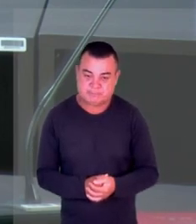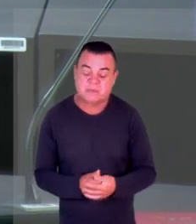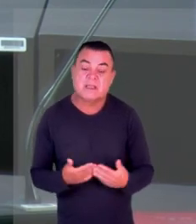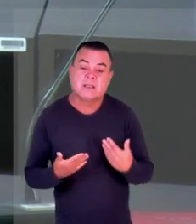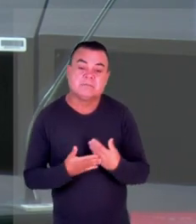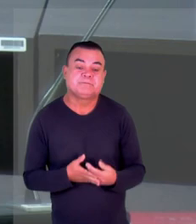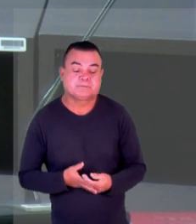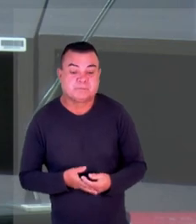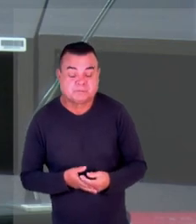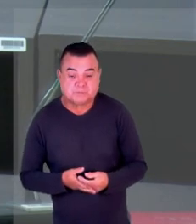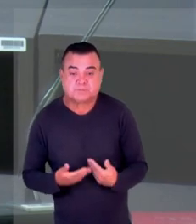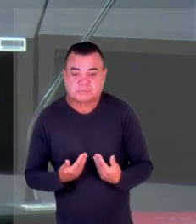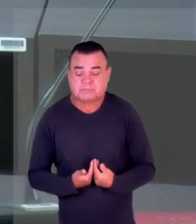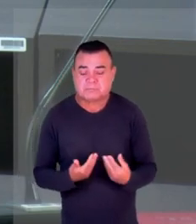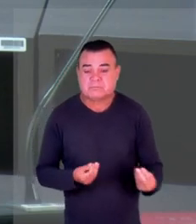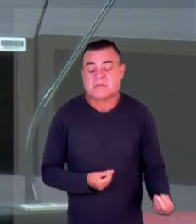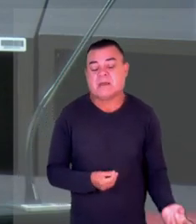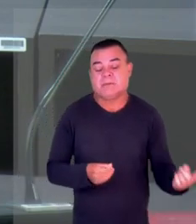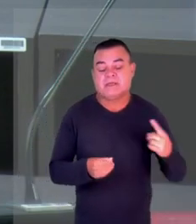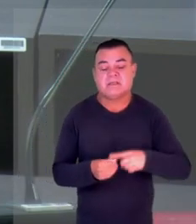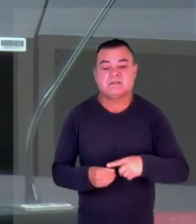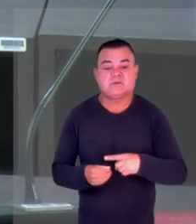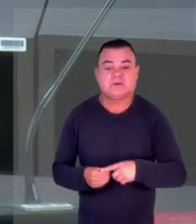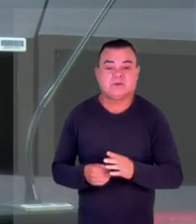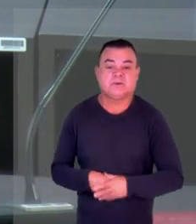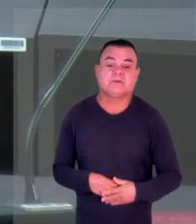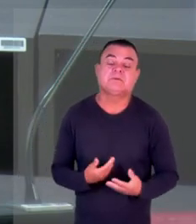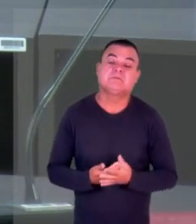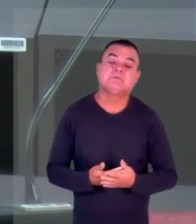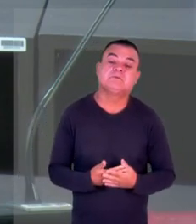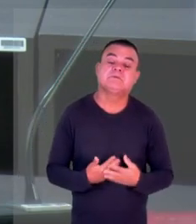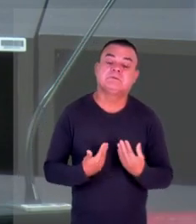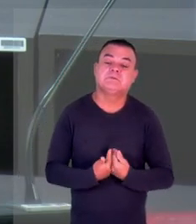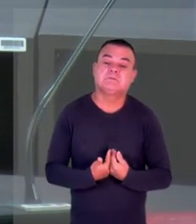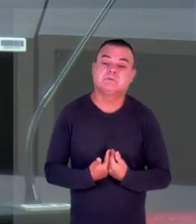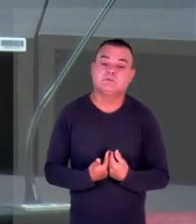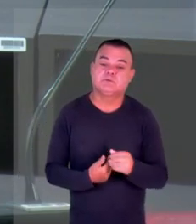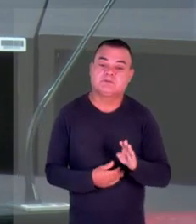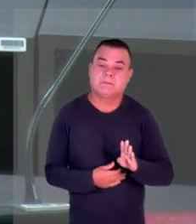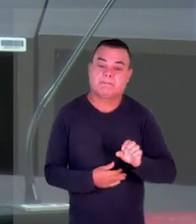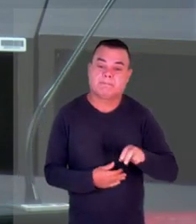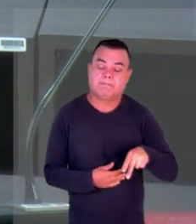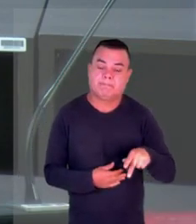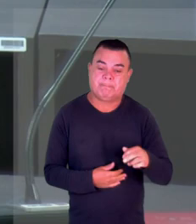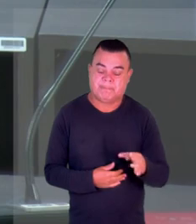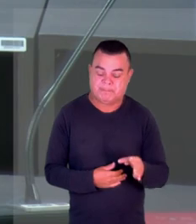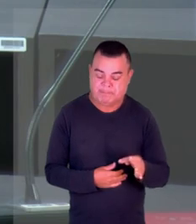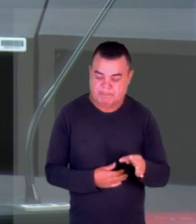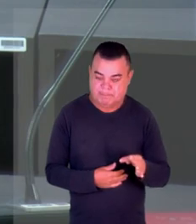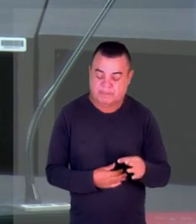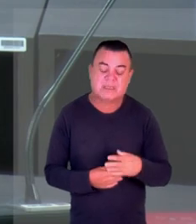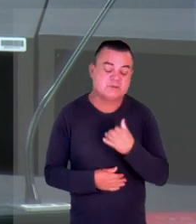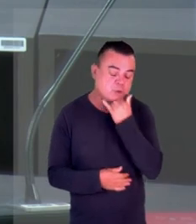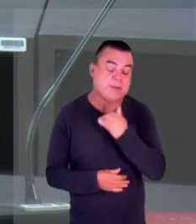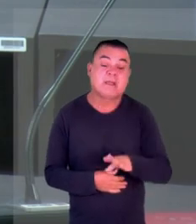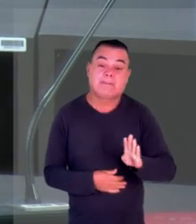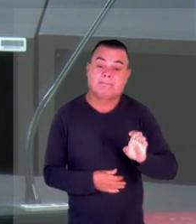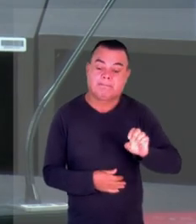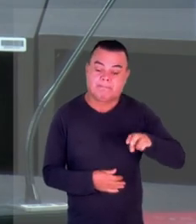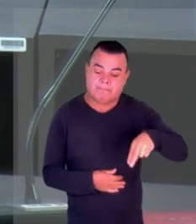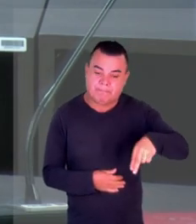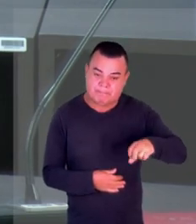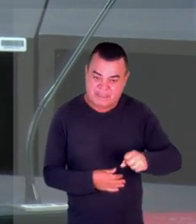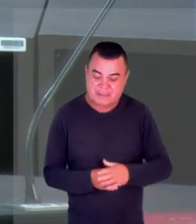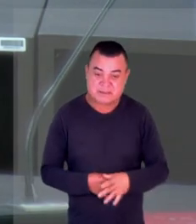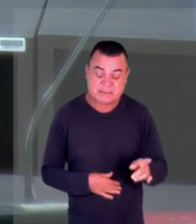dos bens lesados né de restituição dos bens lesados conseguir fazer esse tipo de atuação promocional também né mas sem prejuízo do